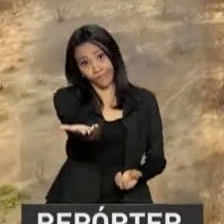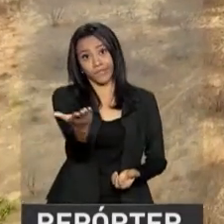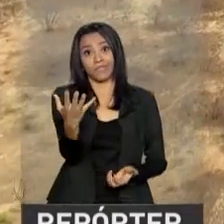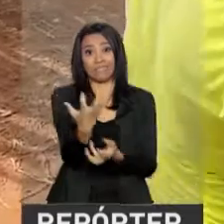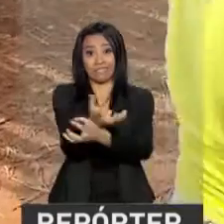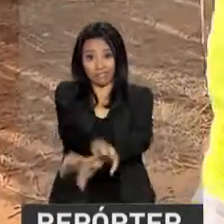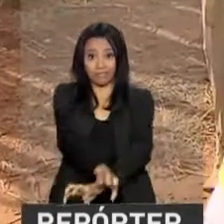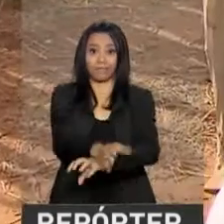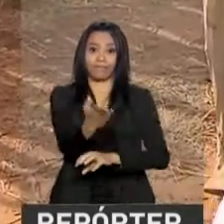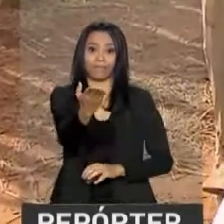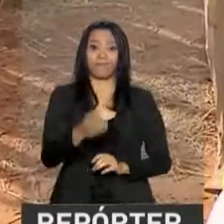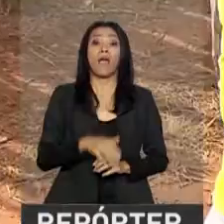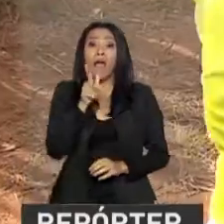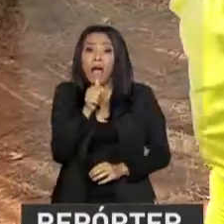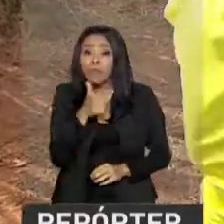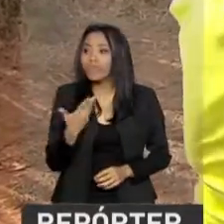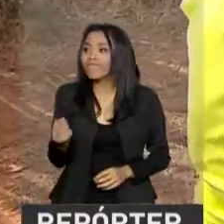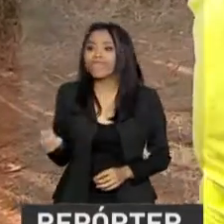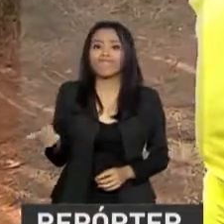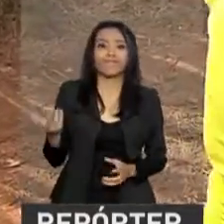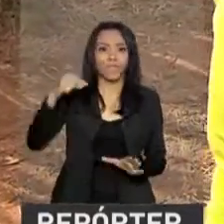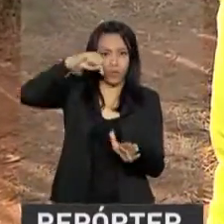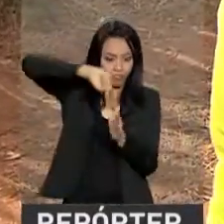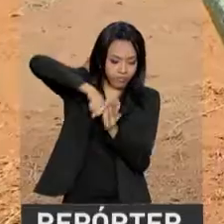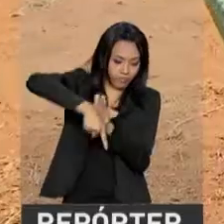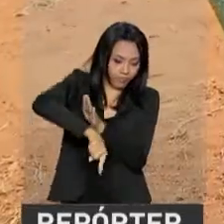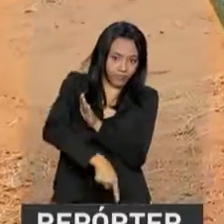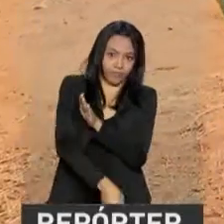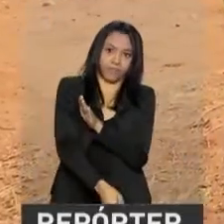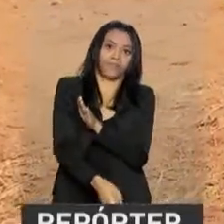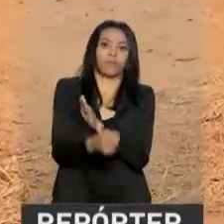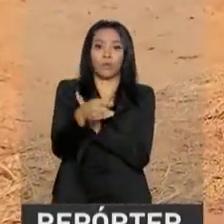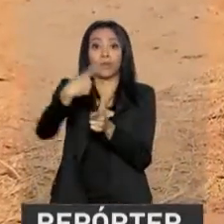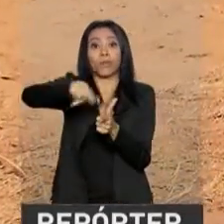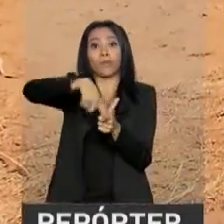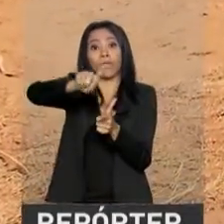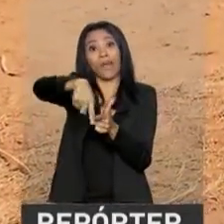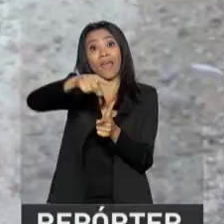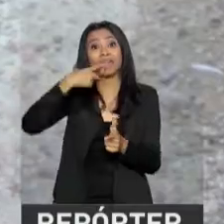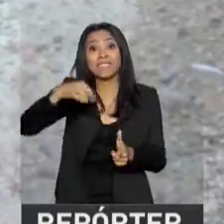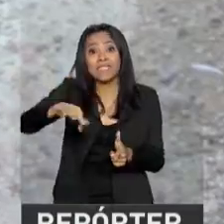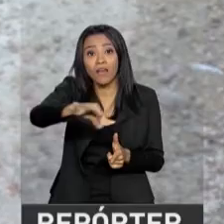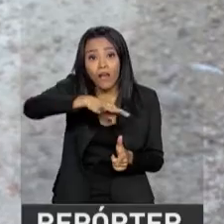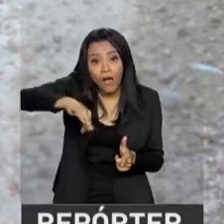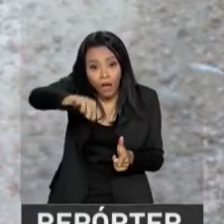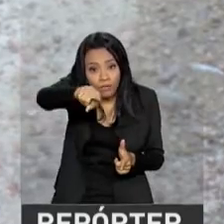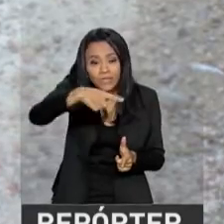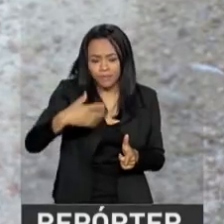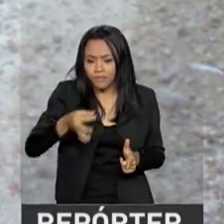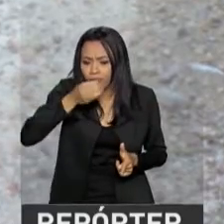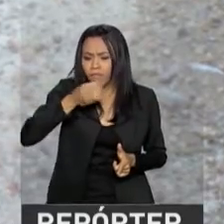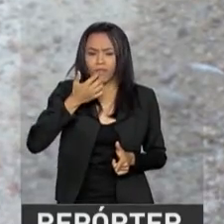secas a água por aqui é só no subsolo o problema é o alto índice de sal o que a torna imprópria